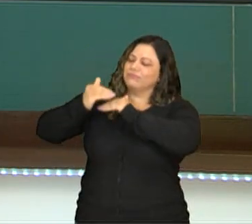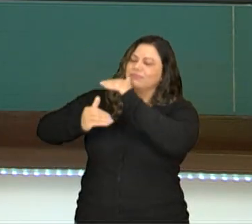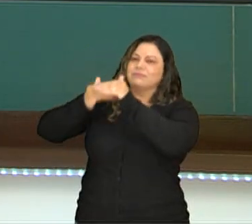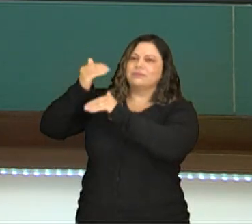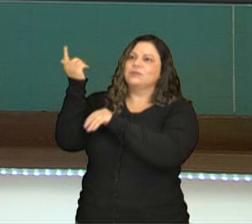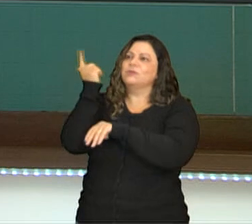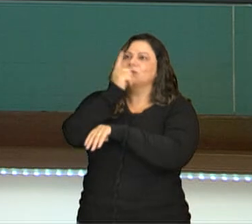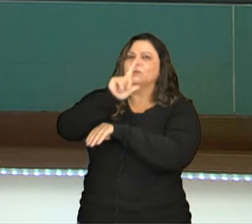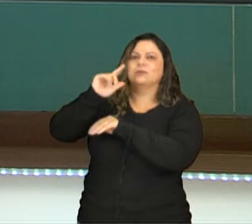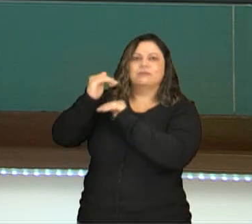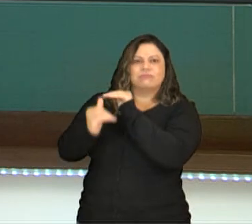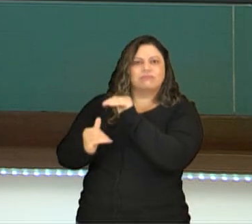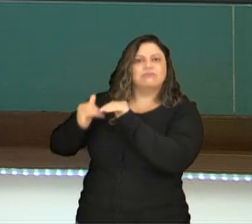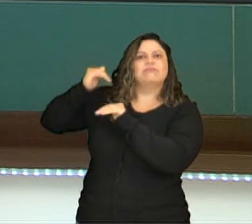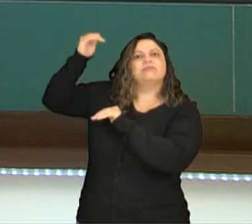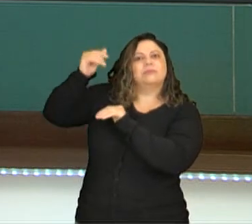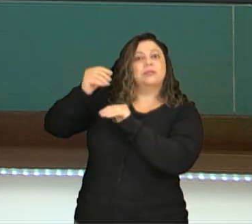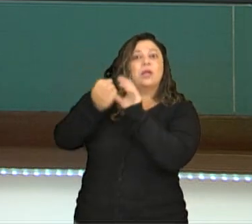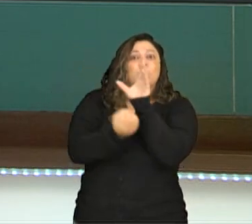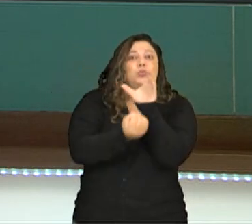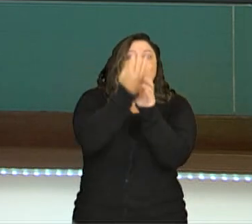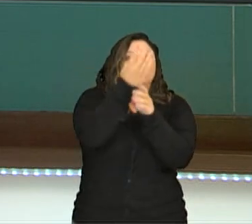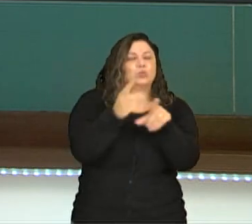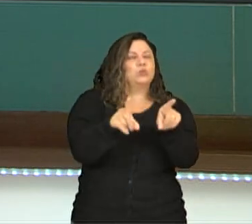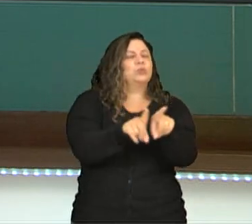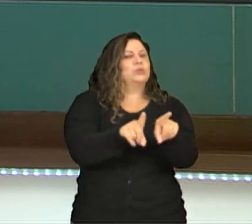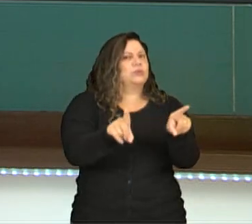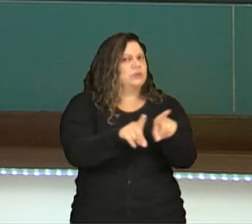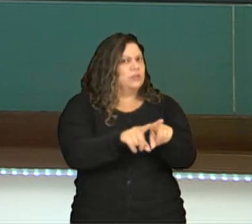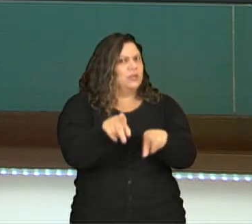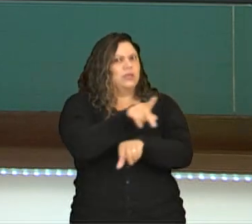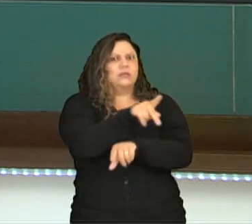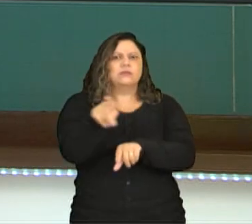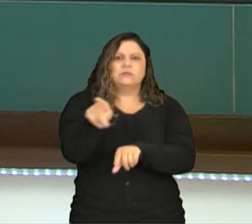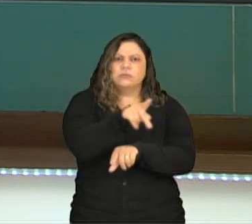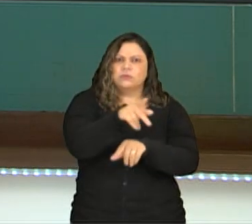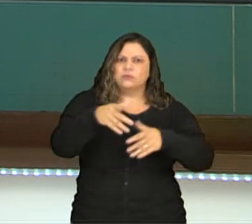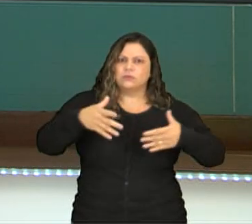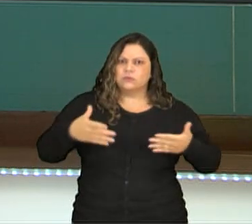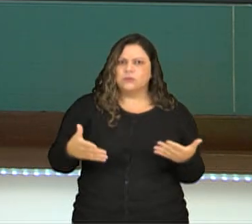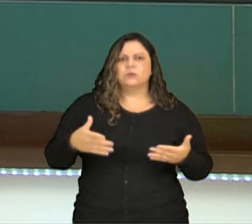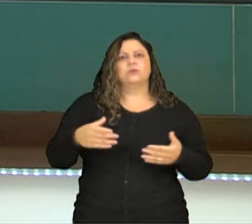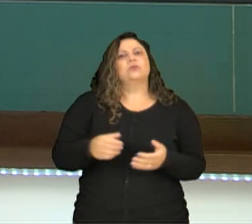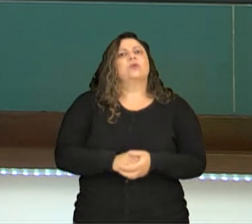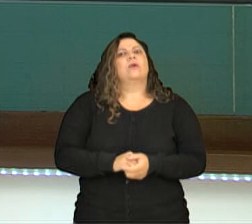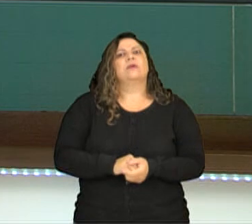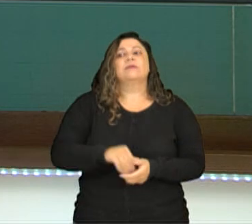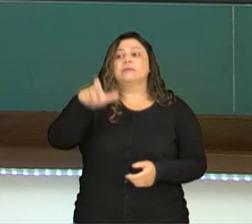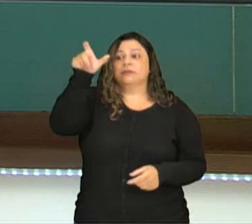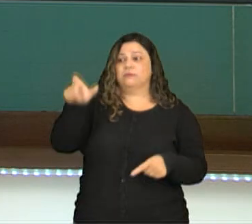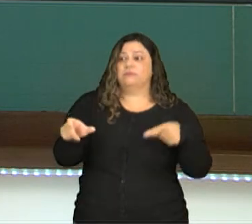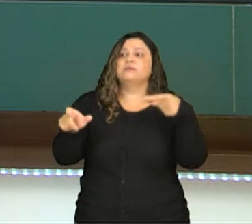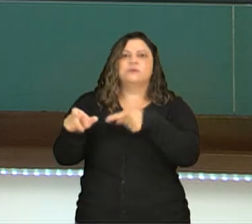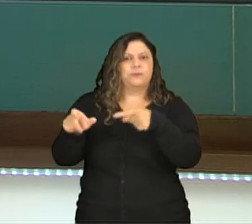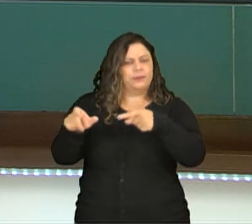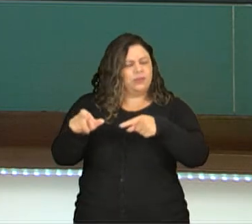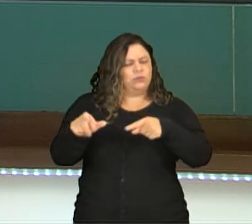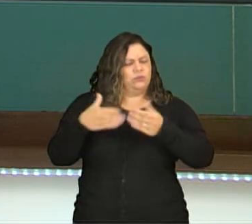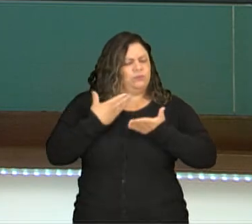Então, dali surge também essa noção de professor, né? Em que vai ser uma pessoa dedicada